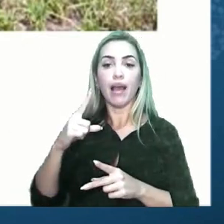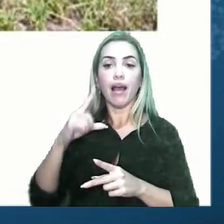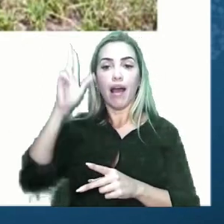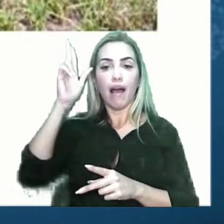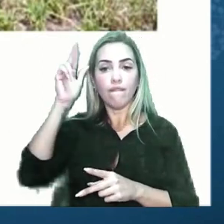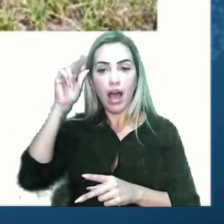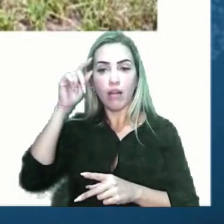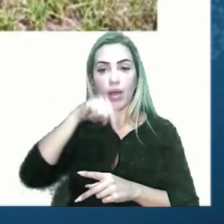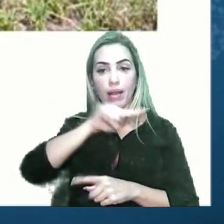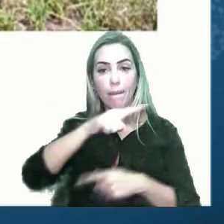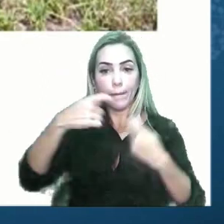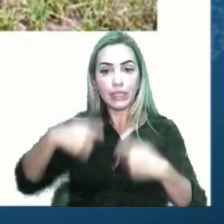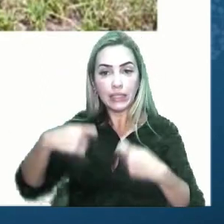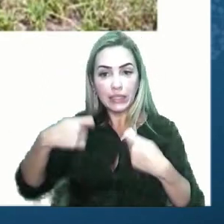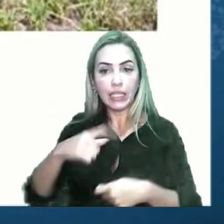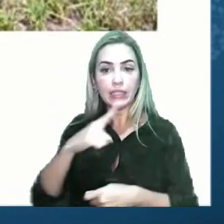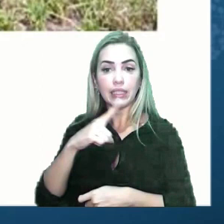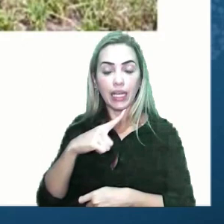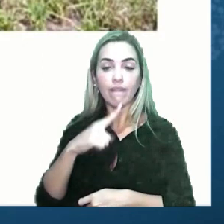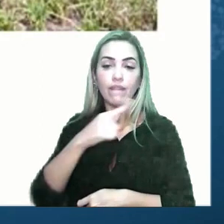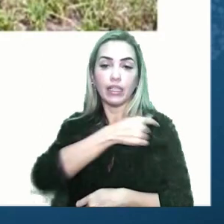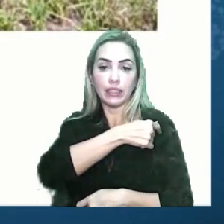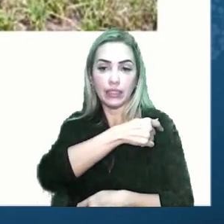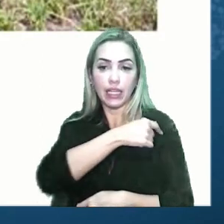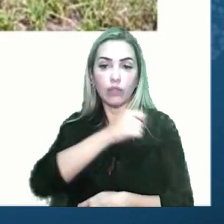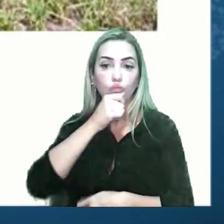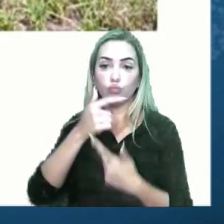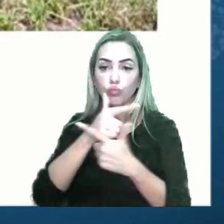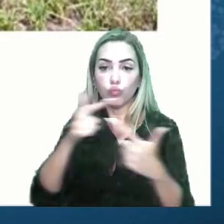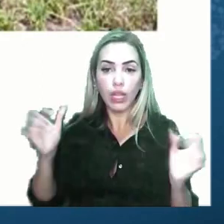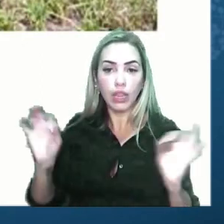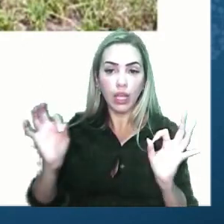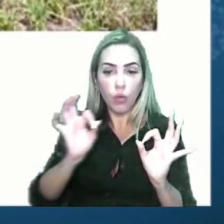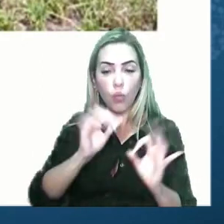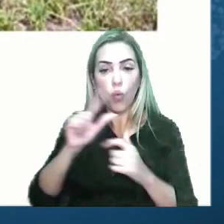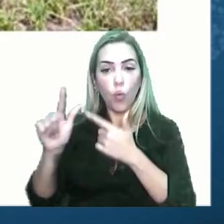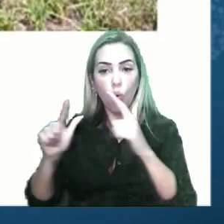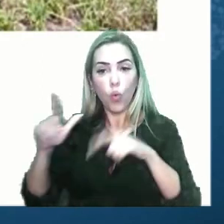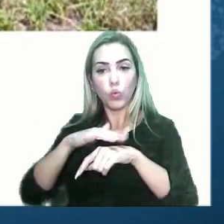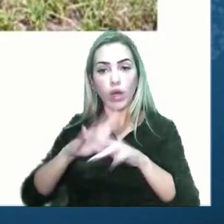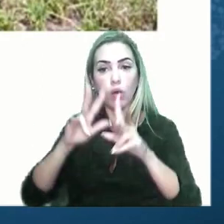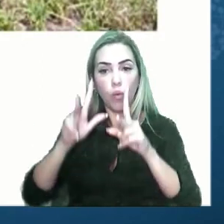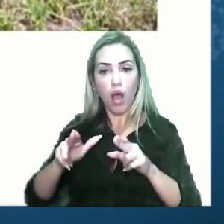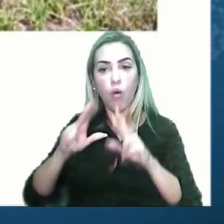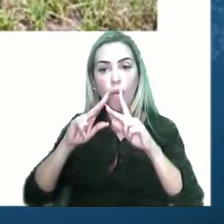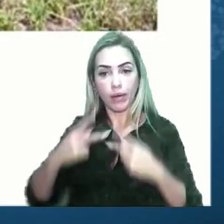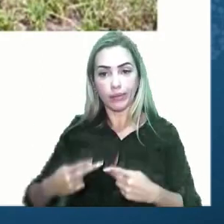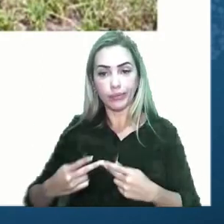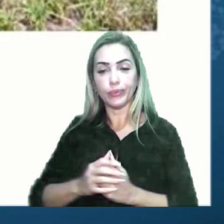e eles precisam ser vacinados e não há mais casos de doenças em